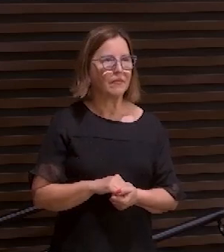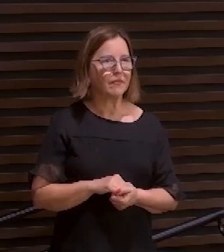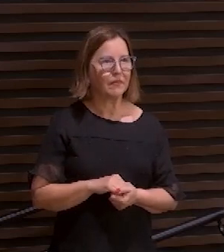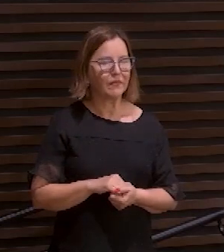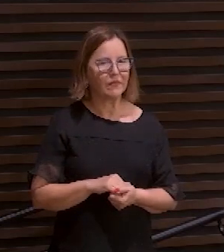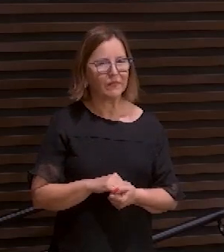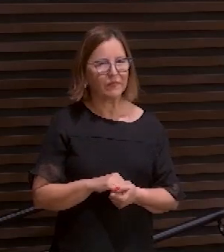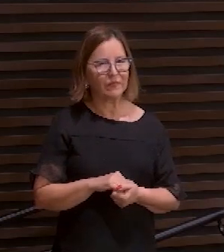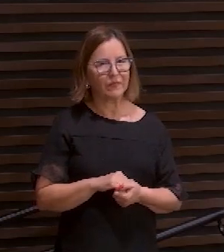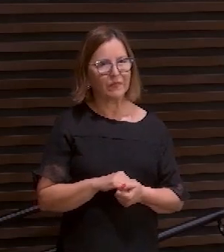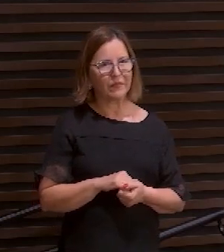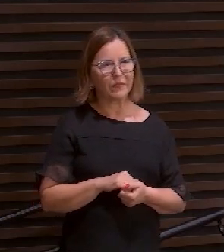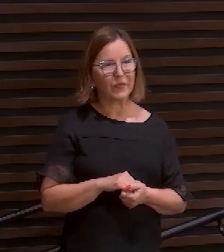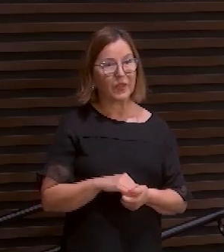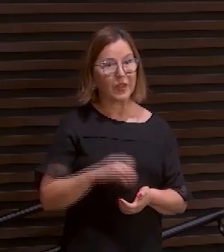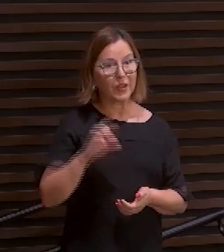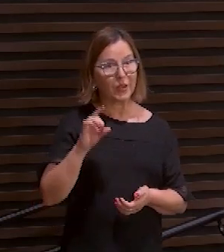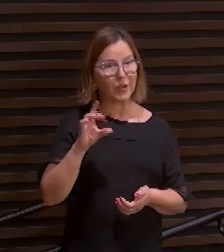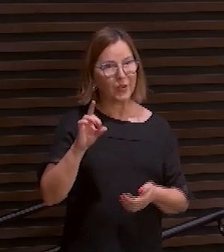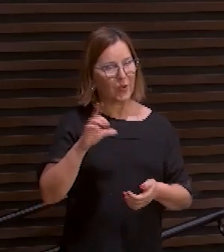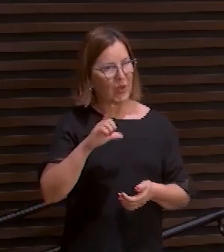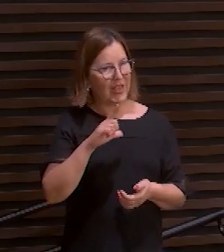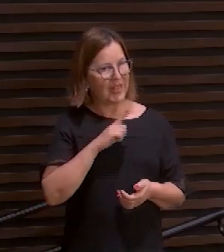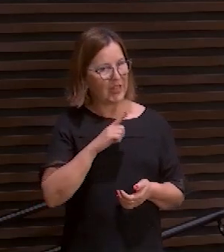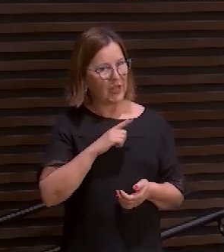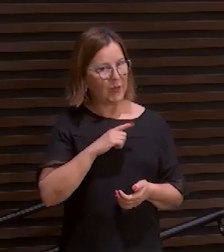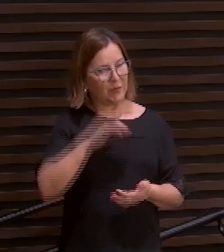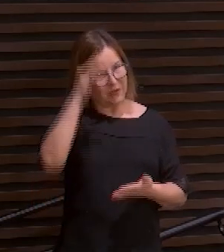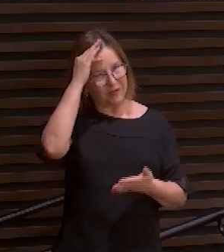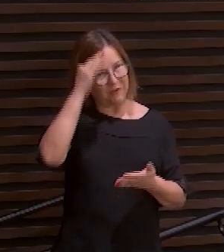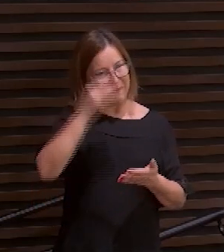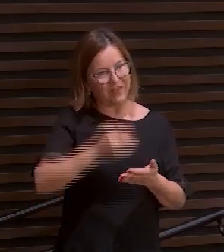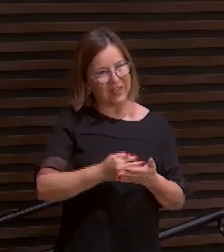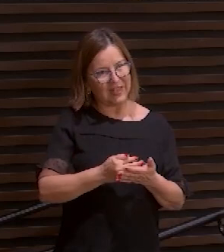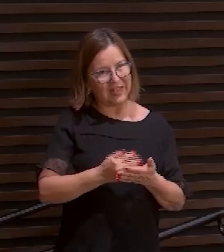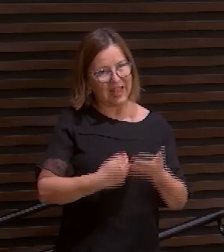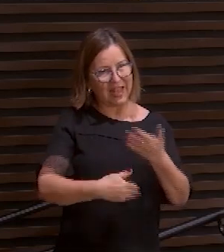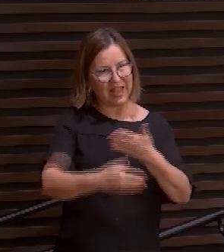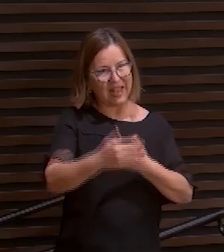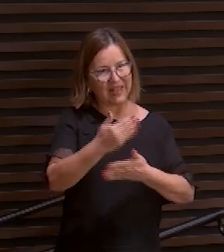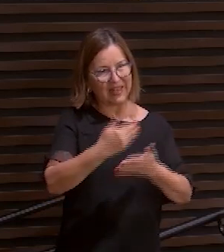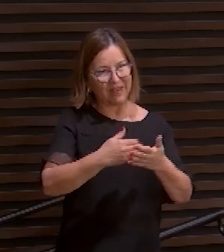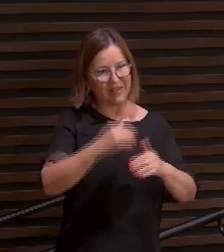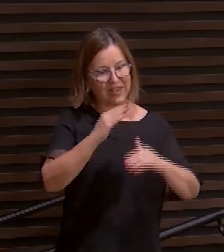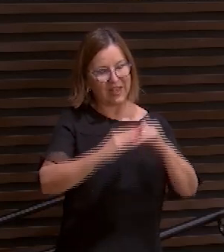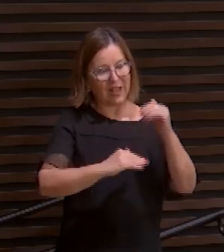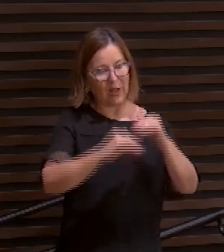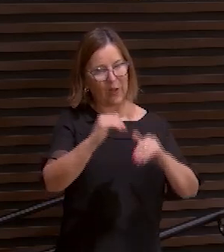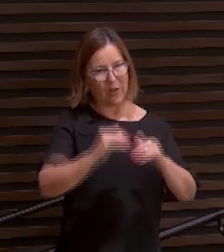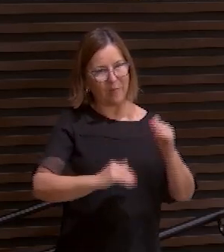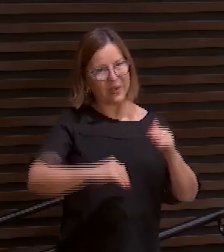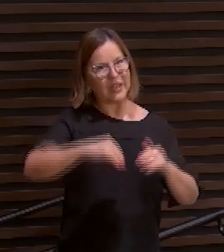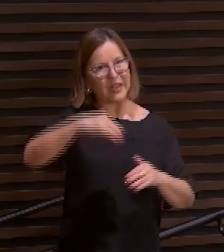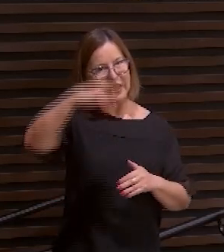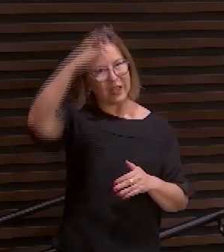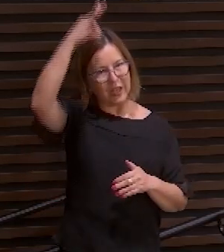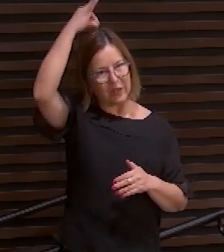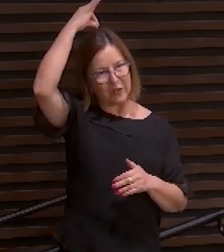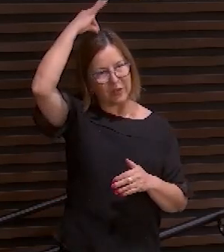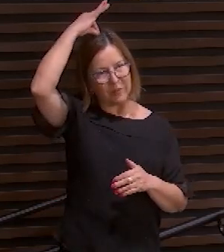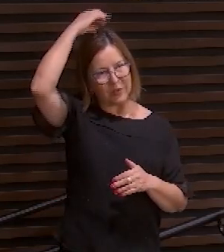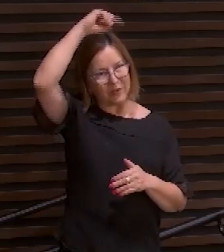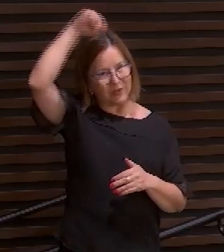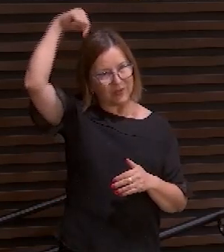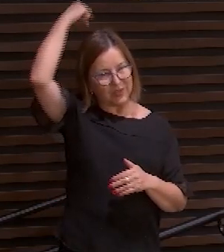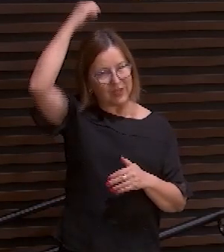E só temos fé mediante a obra do Espírito Santo, pela palavra de